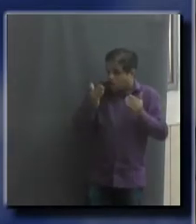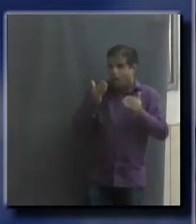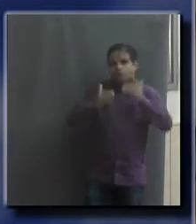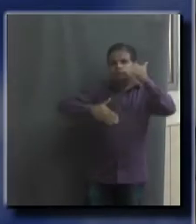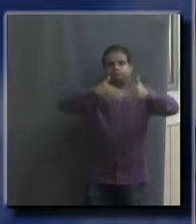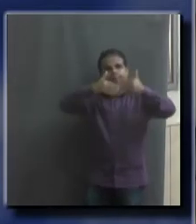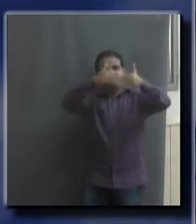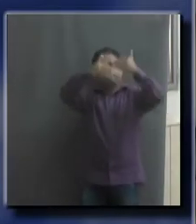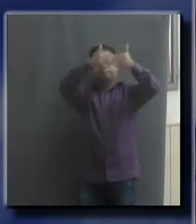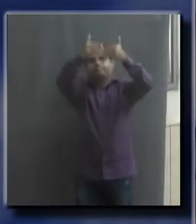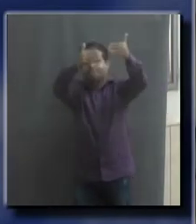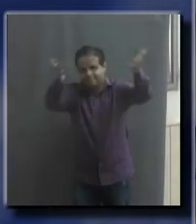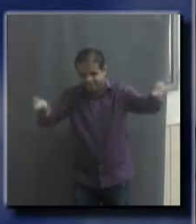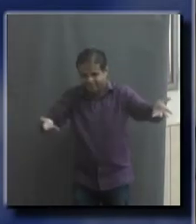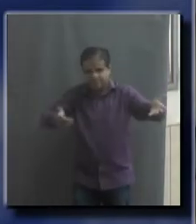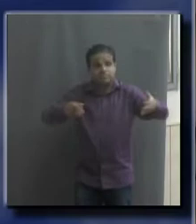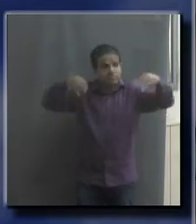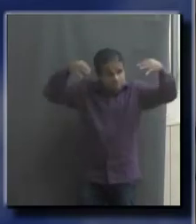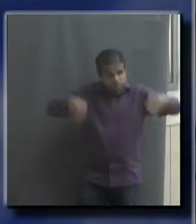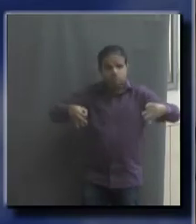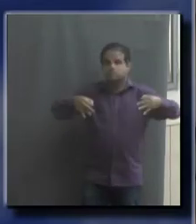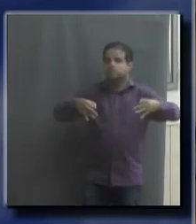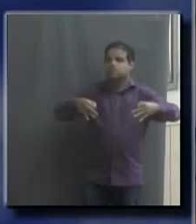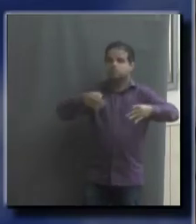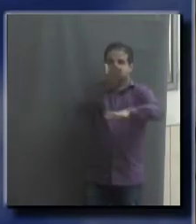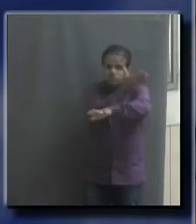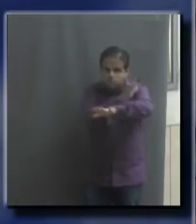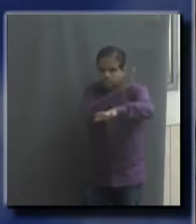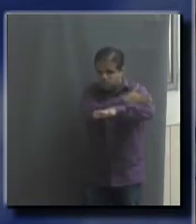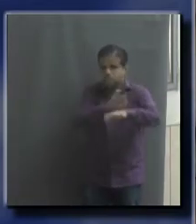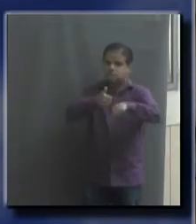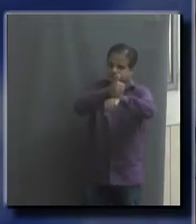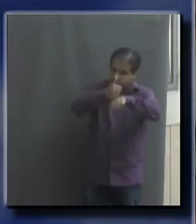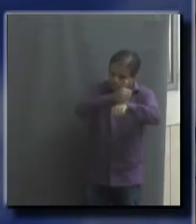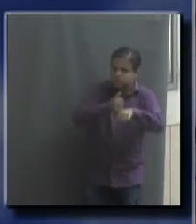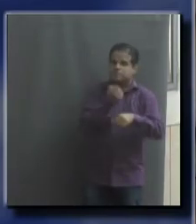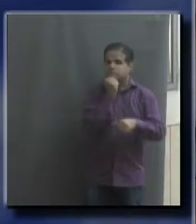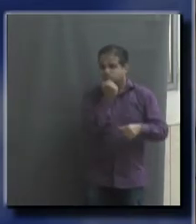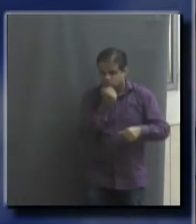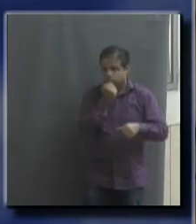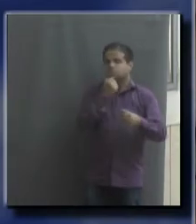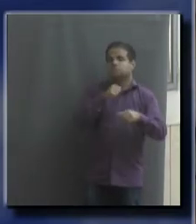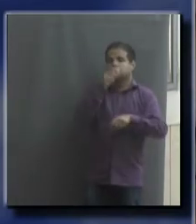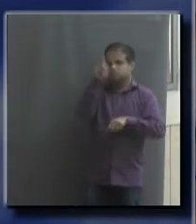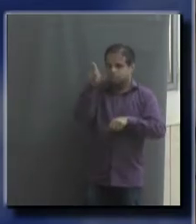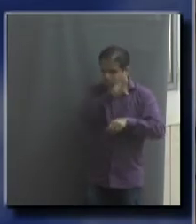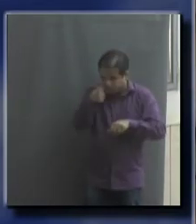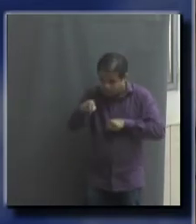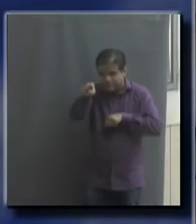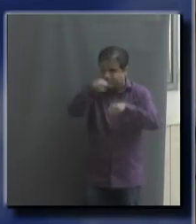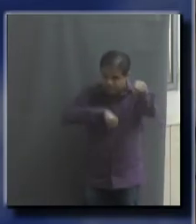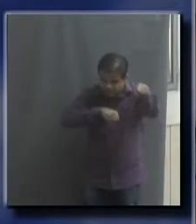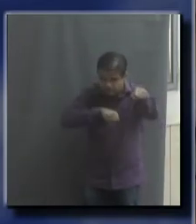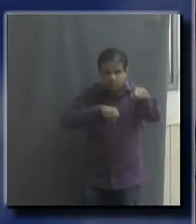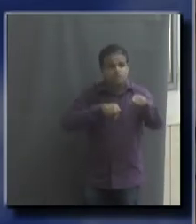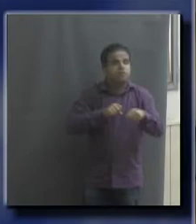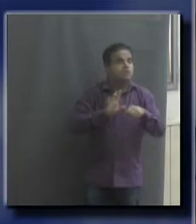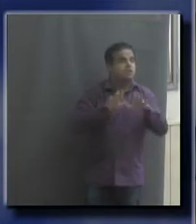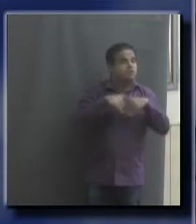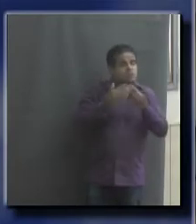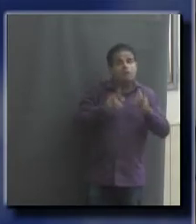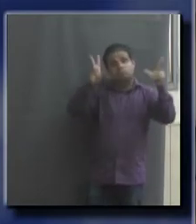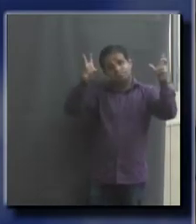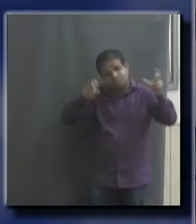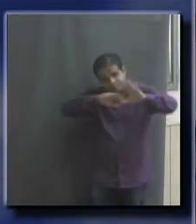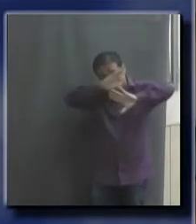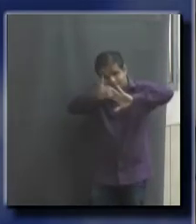fato, garantir o exercício laico da ciência, da profissão, da docência. Em termos gerais,